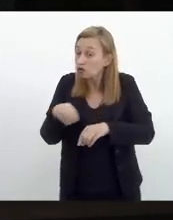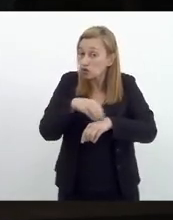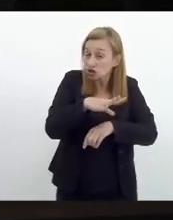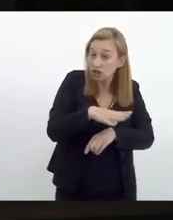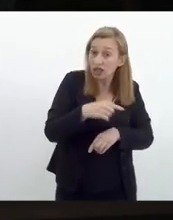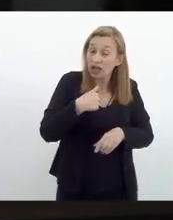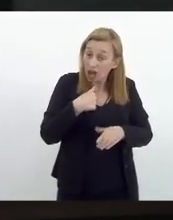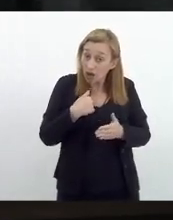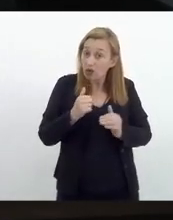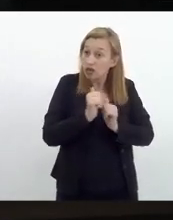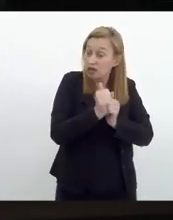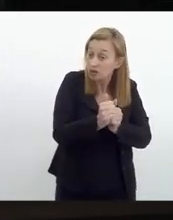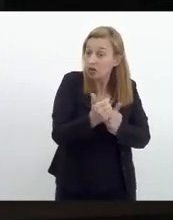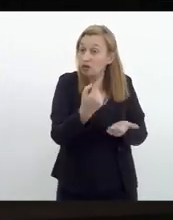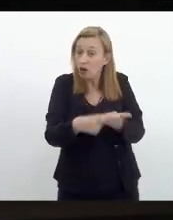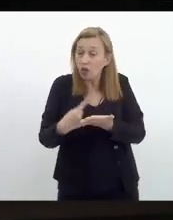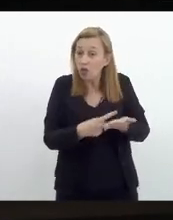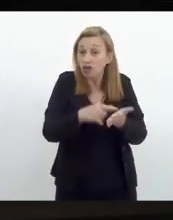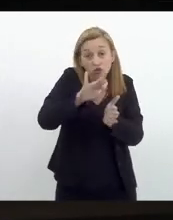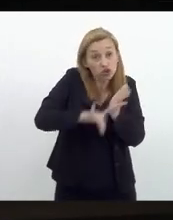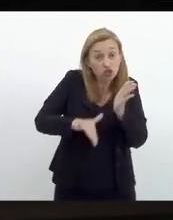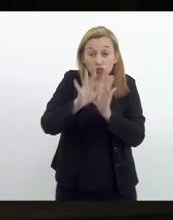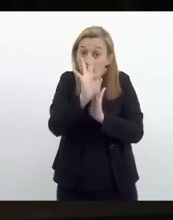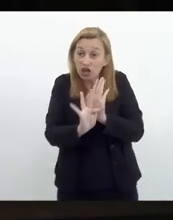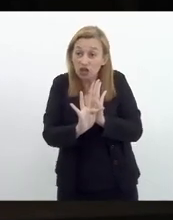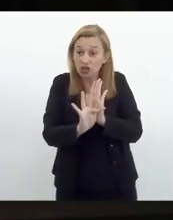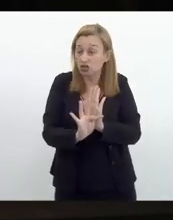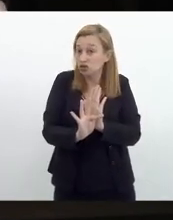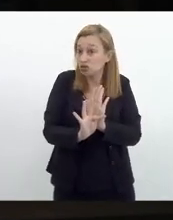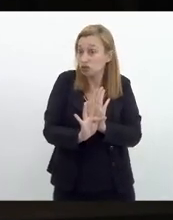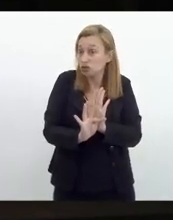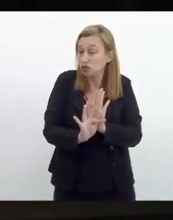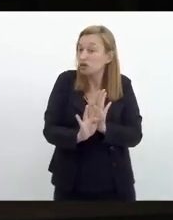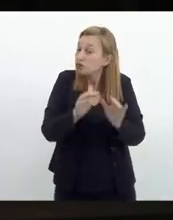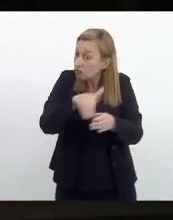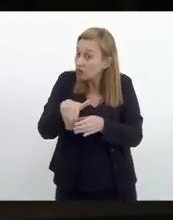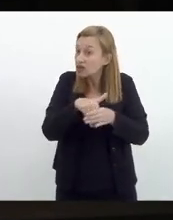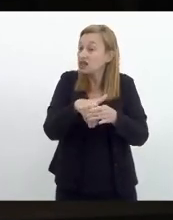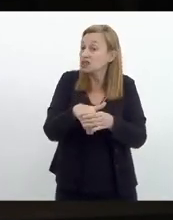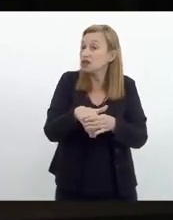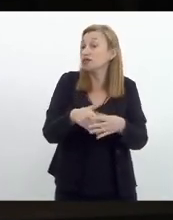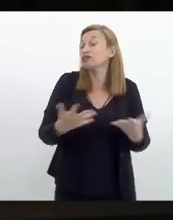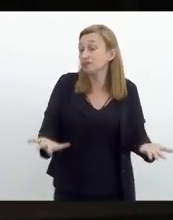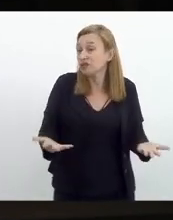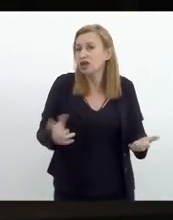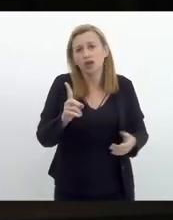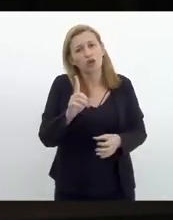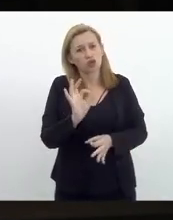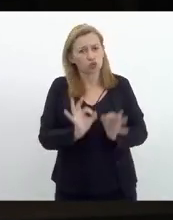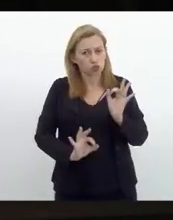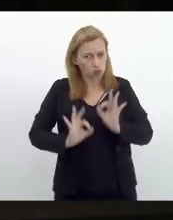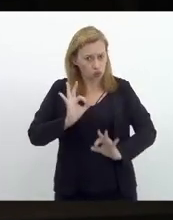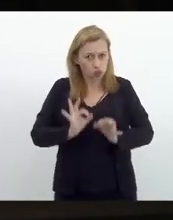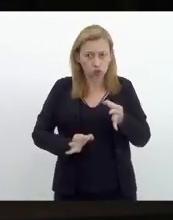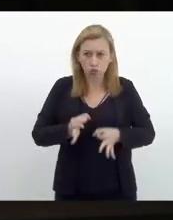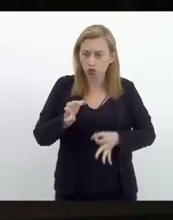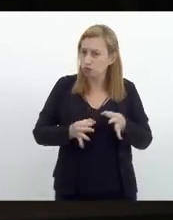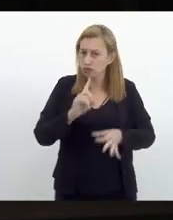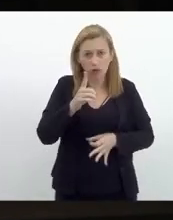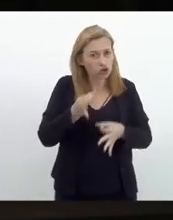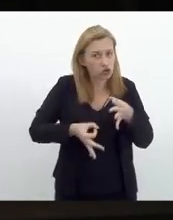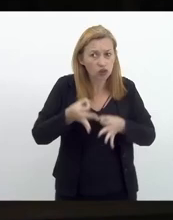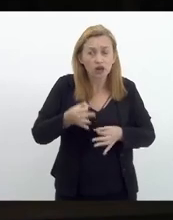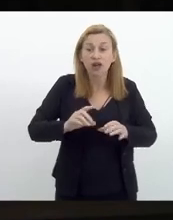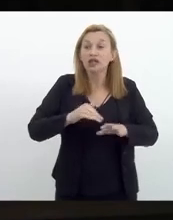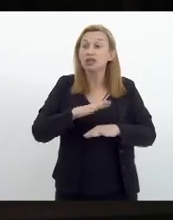um acordo retira do texto e pusemos em votação e vamos para o desgaste agora não é justo não é justo